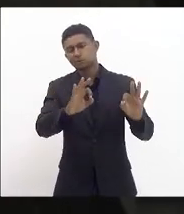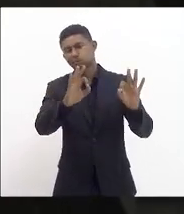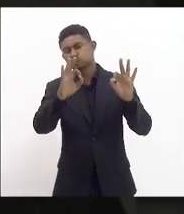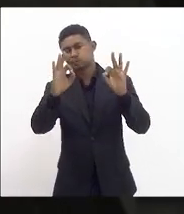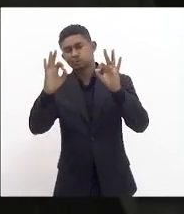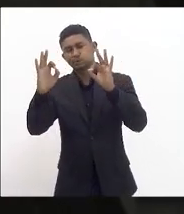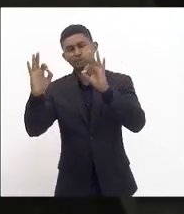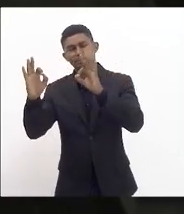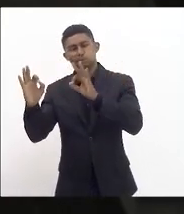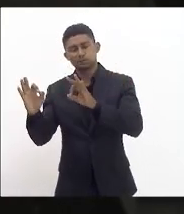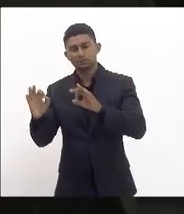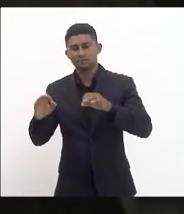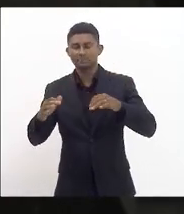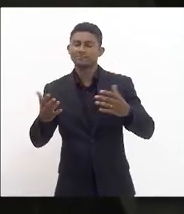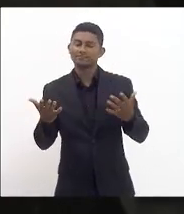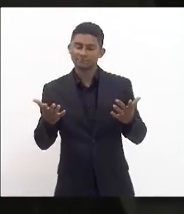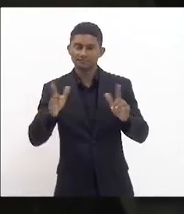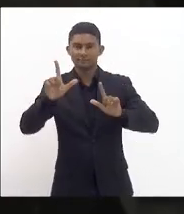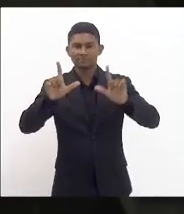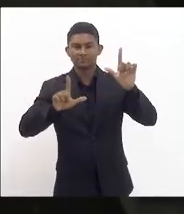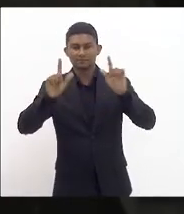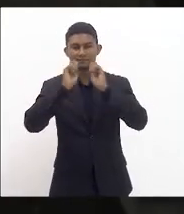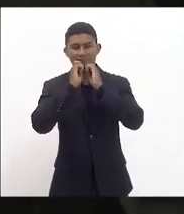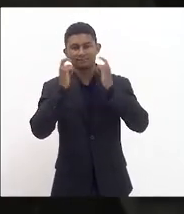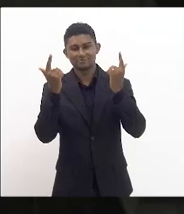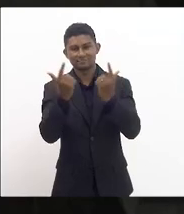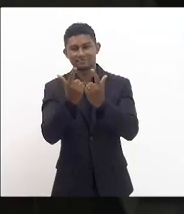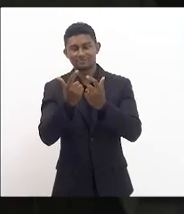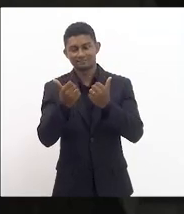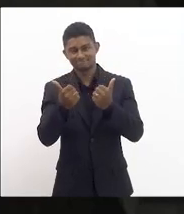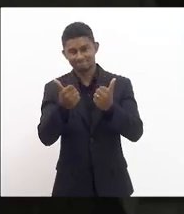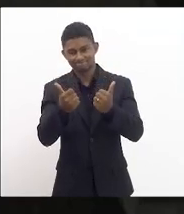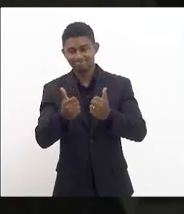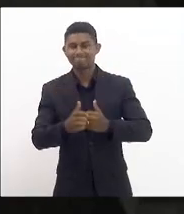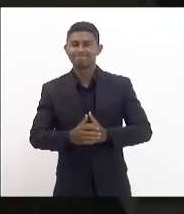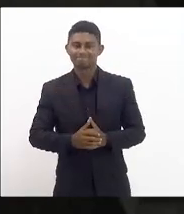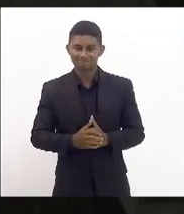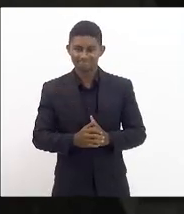telespectadores da nossa TV Alerge,